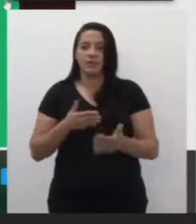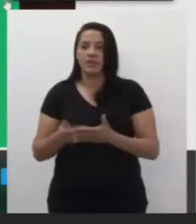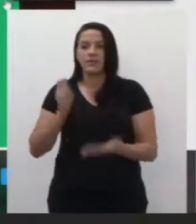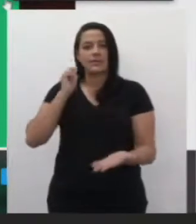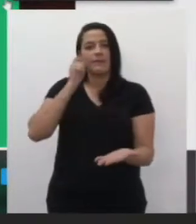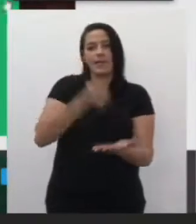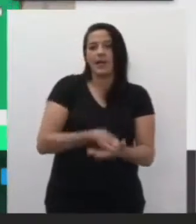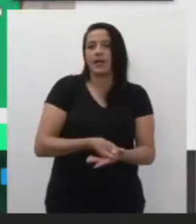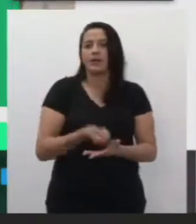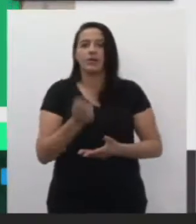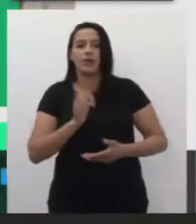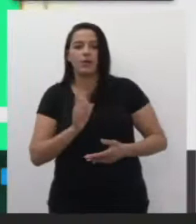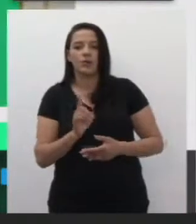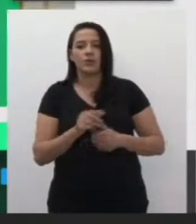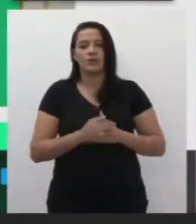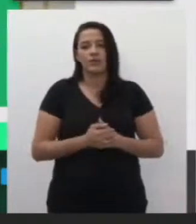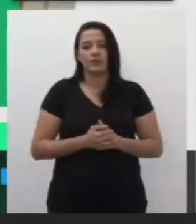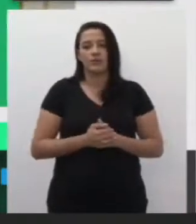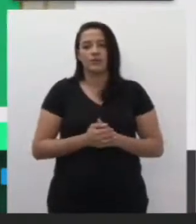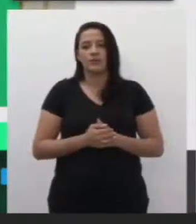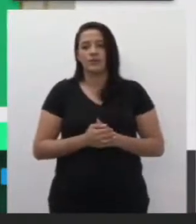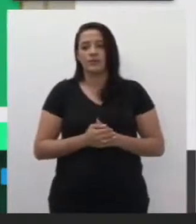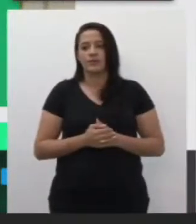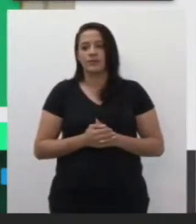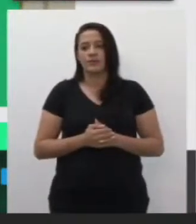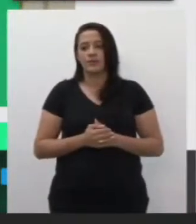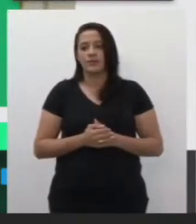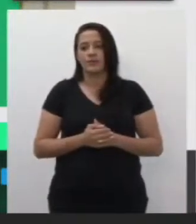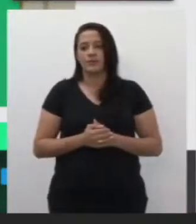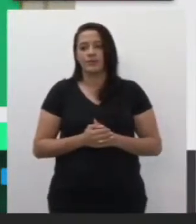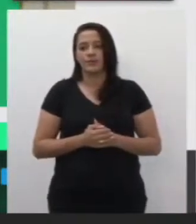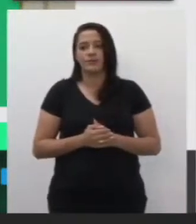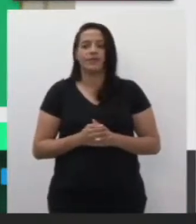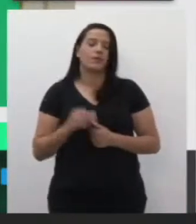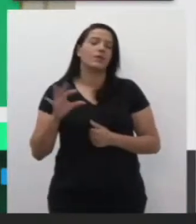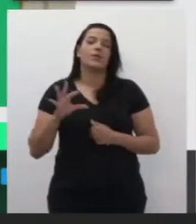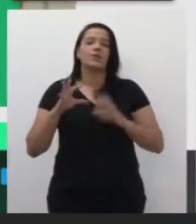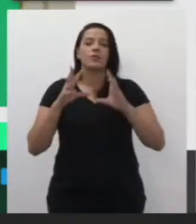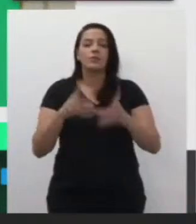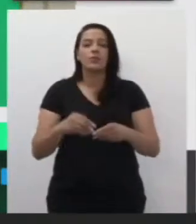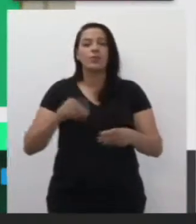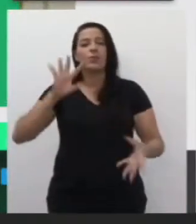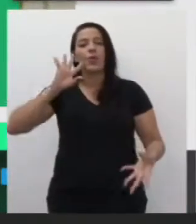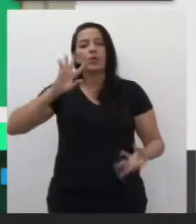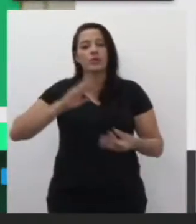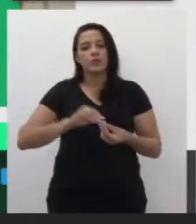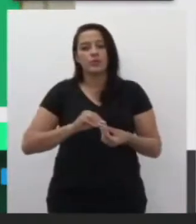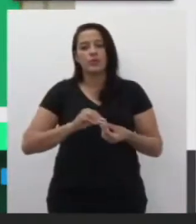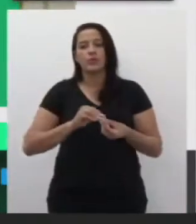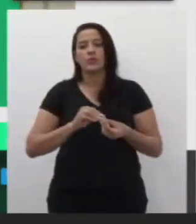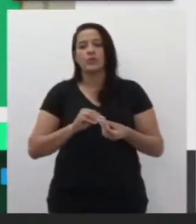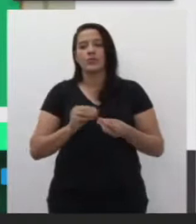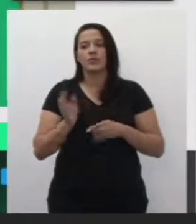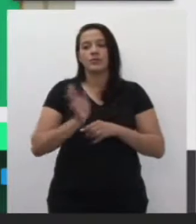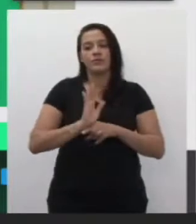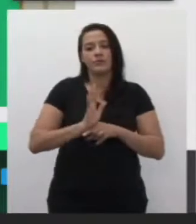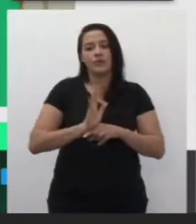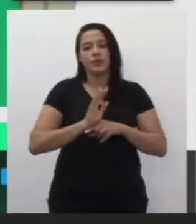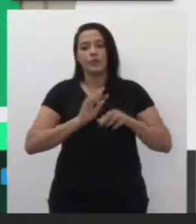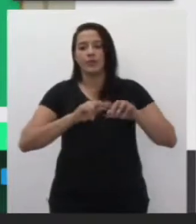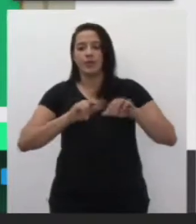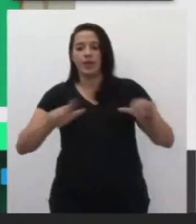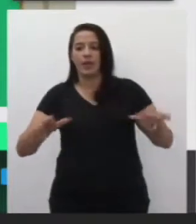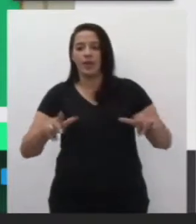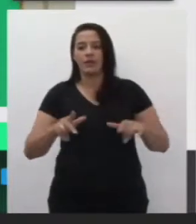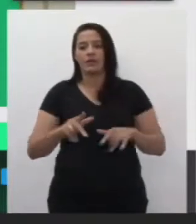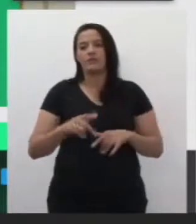não, não Descomplica. Aqui eles fazem bem um resuminho sobre o mito da caverna de Platão, sempre tem essas pílulas de conteúdo, pode